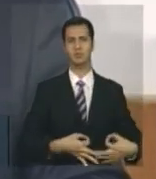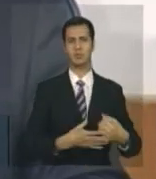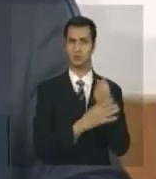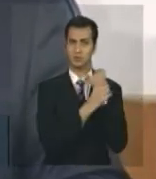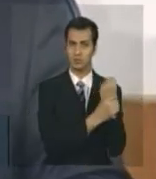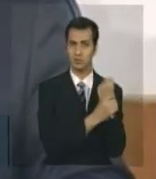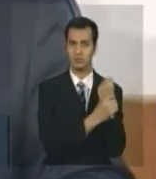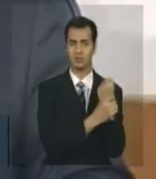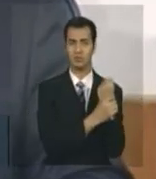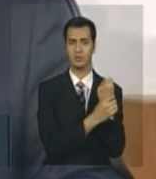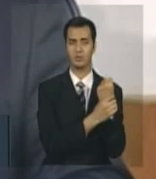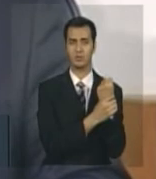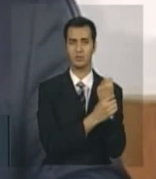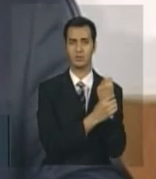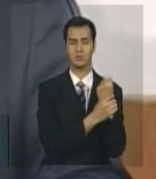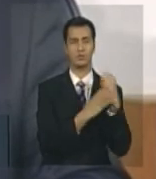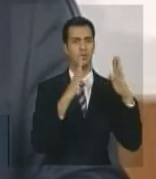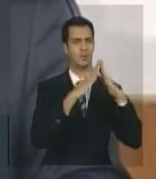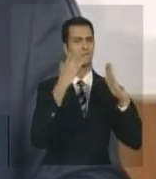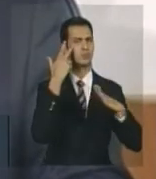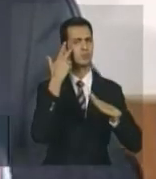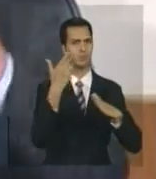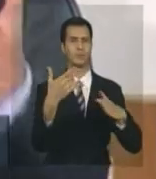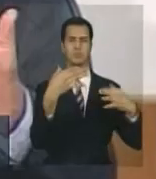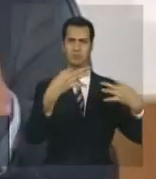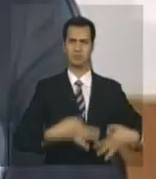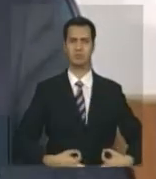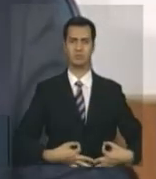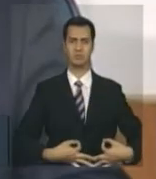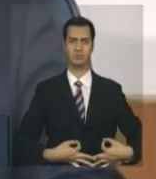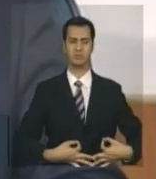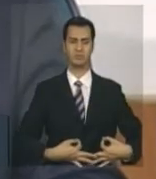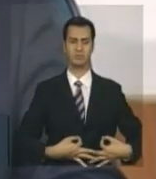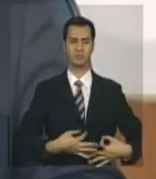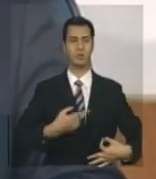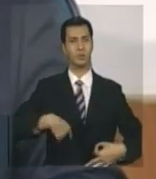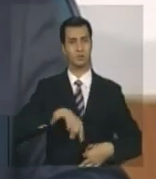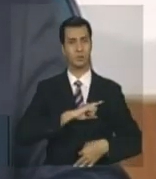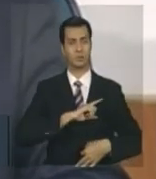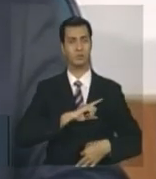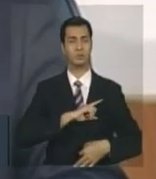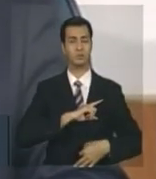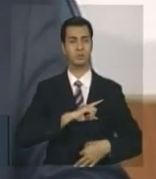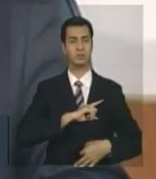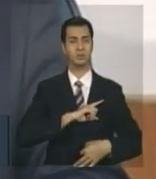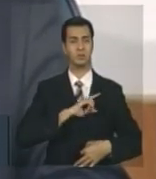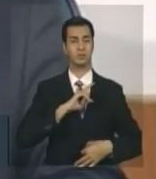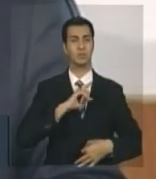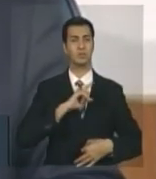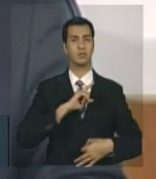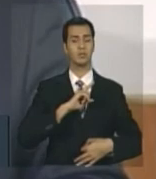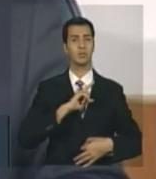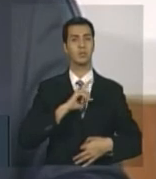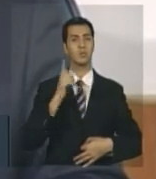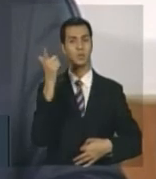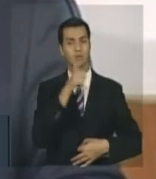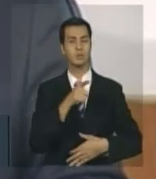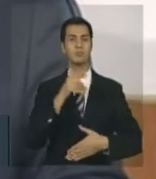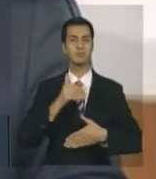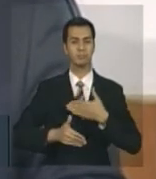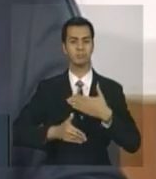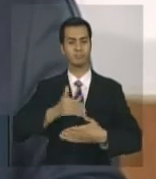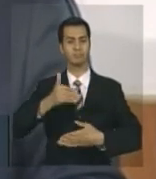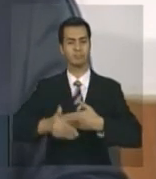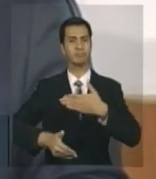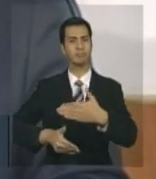e habitações normais, dignas, no sentido de a gente poder ir vencendo, digamos,